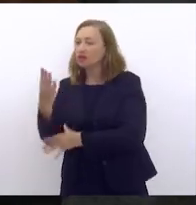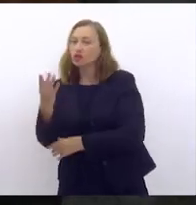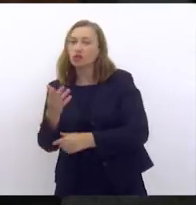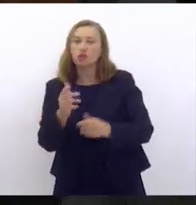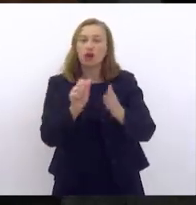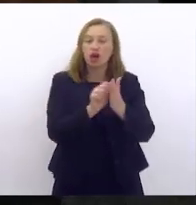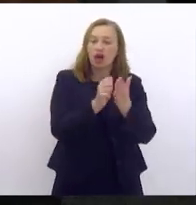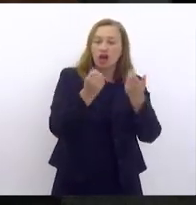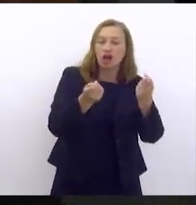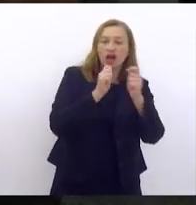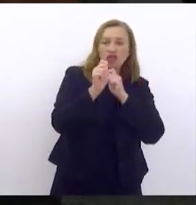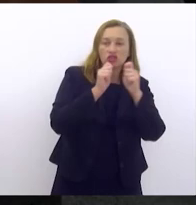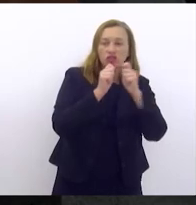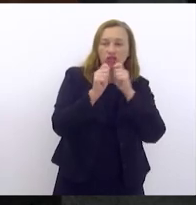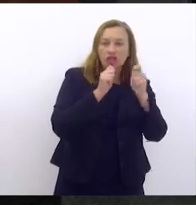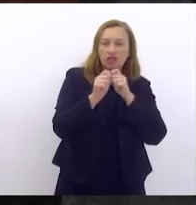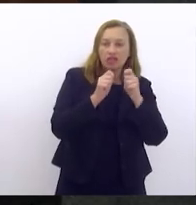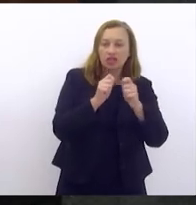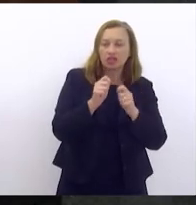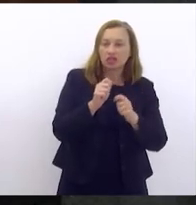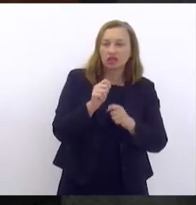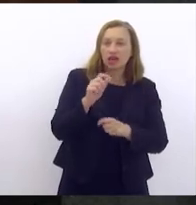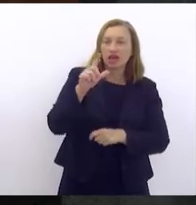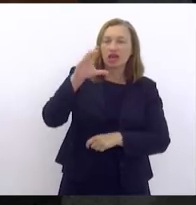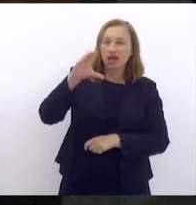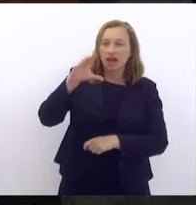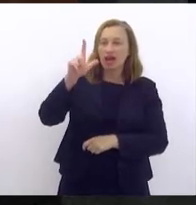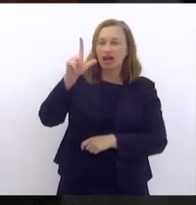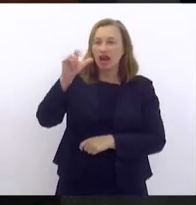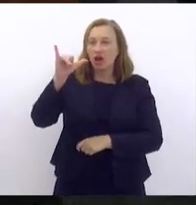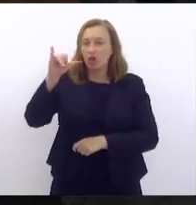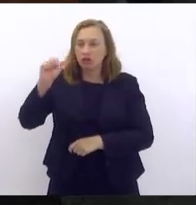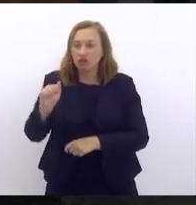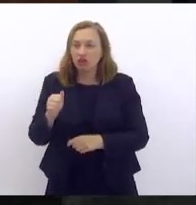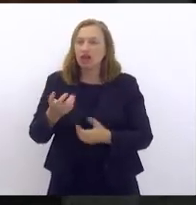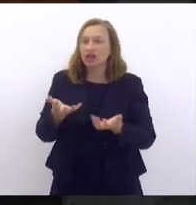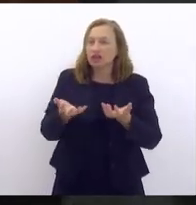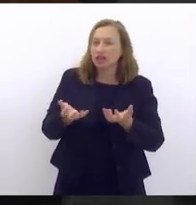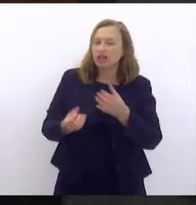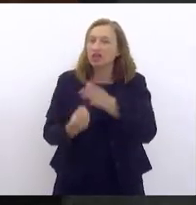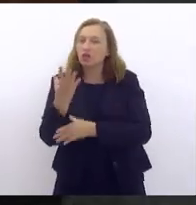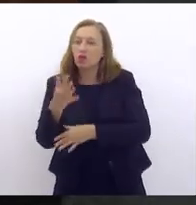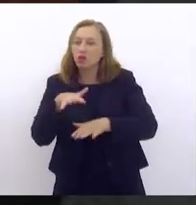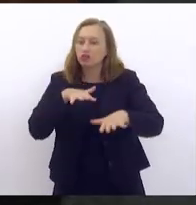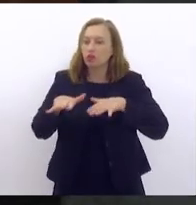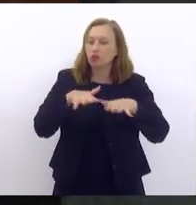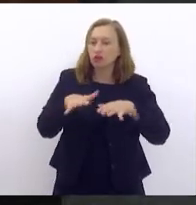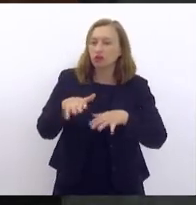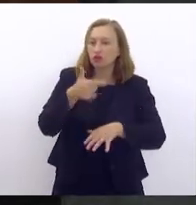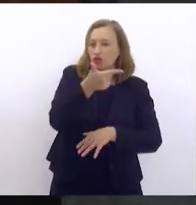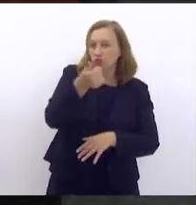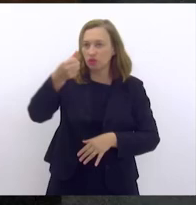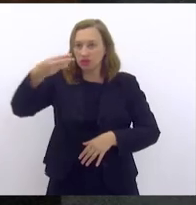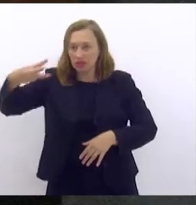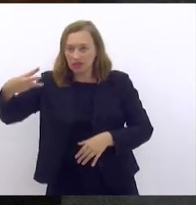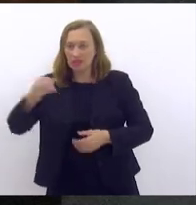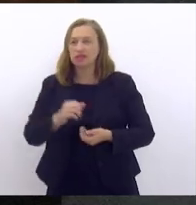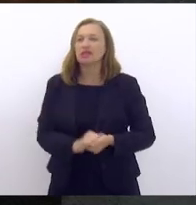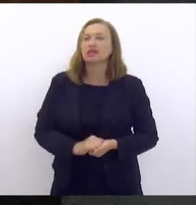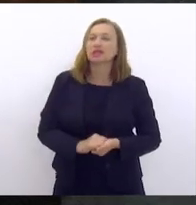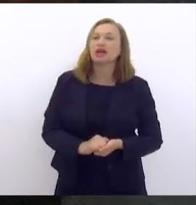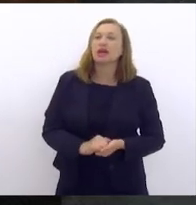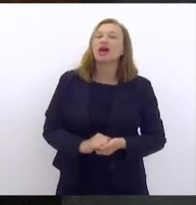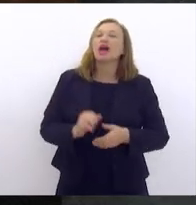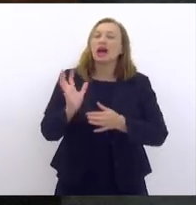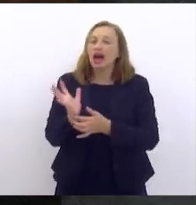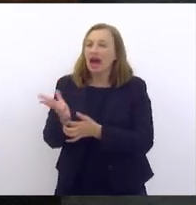jornalista queridíssima Cláudia Werneck, ela criou um movimento em 2013 com uma iniciativa que mobilizou